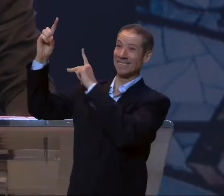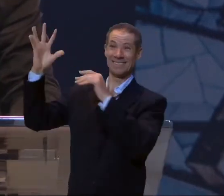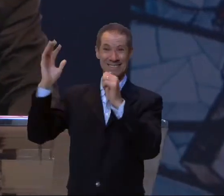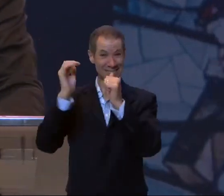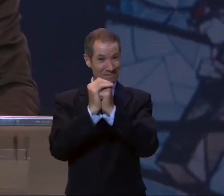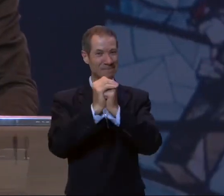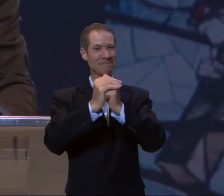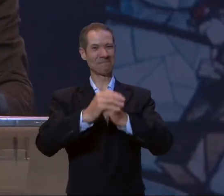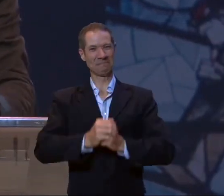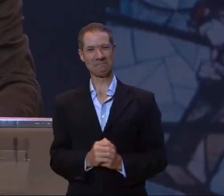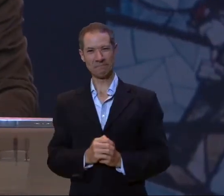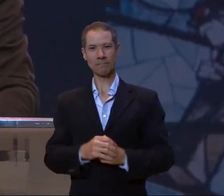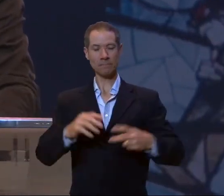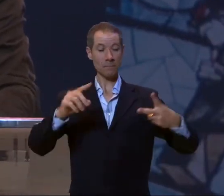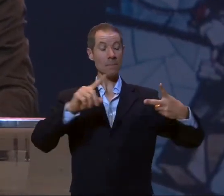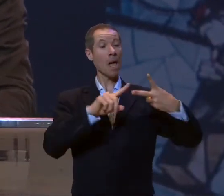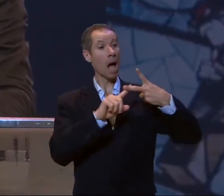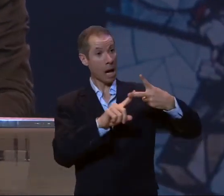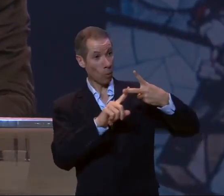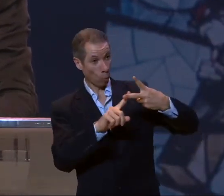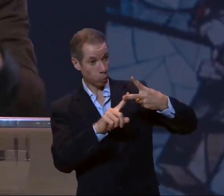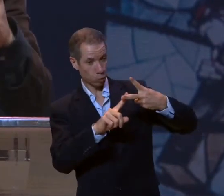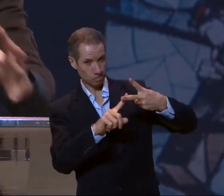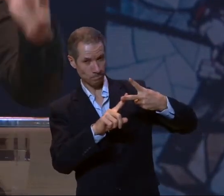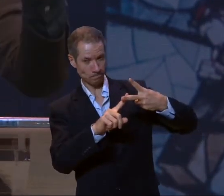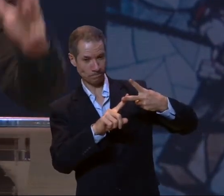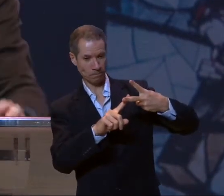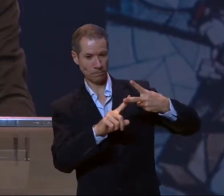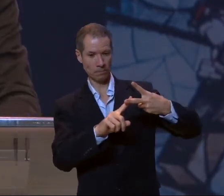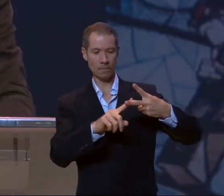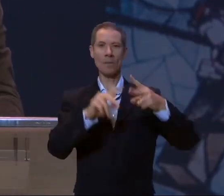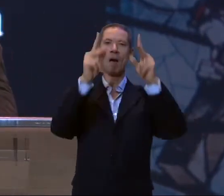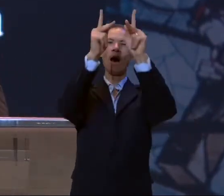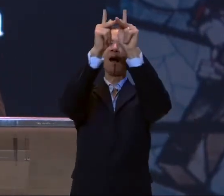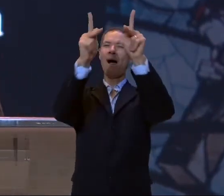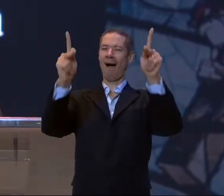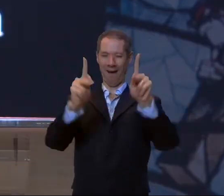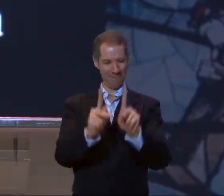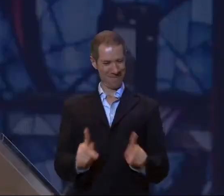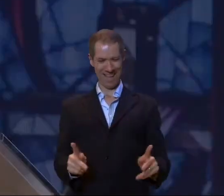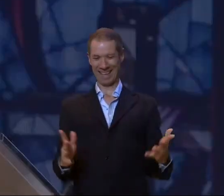amém? Segundo, paz.